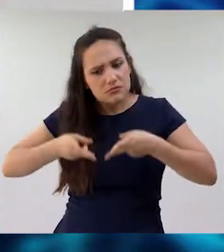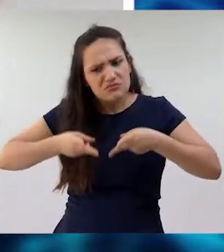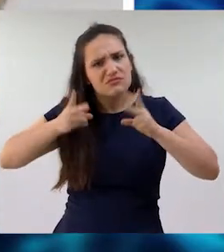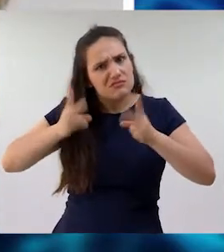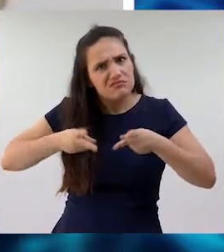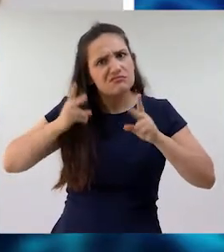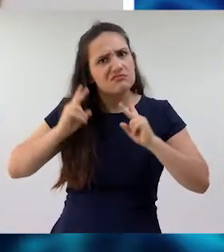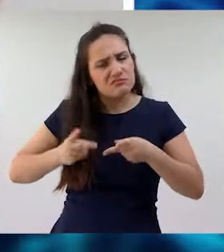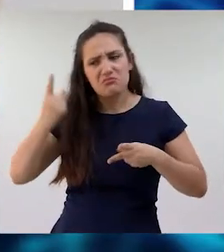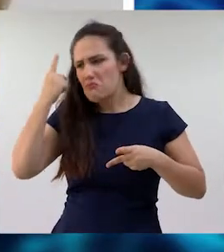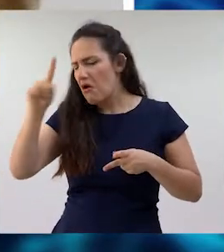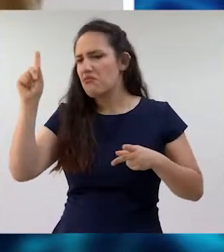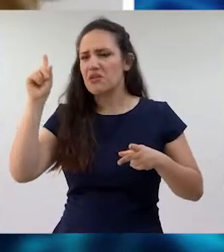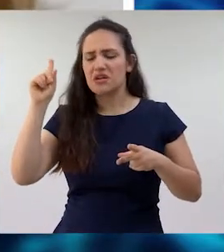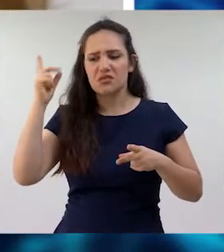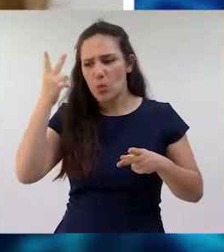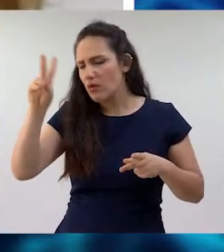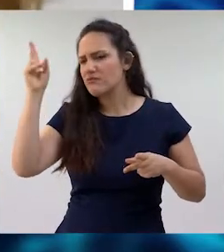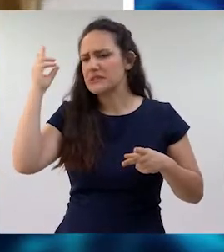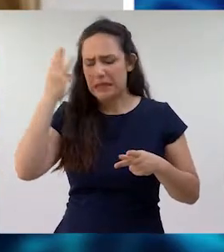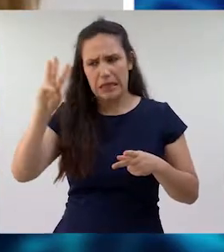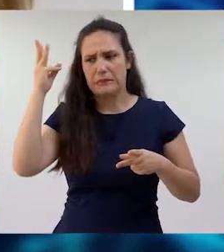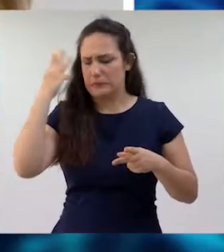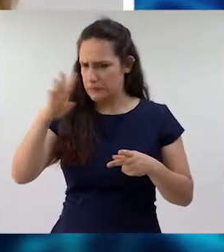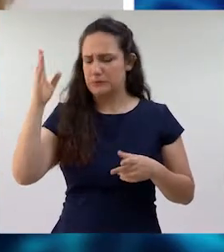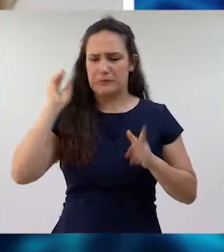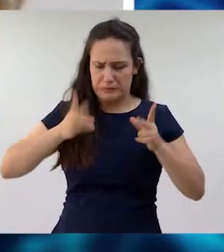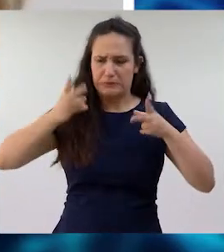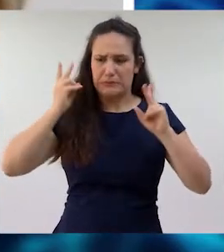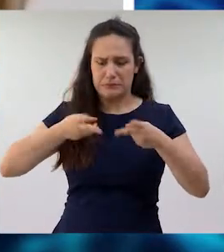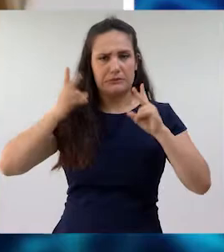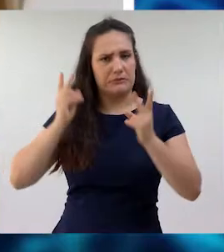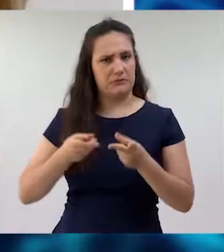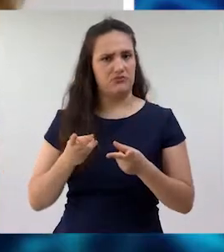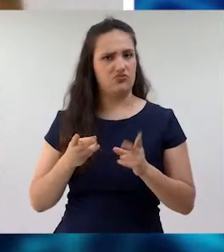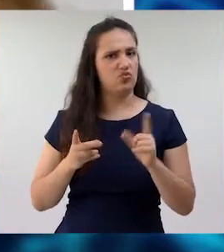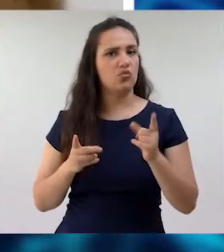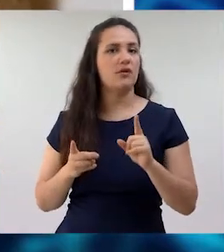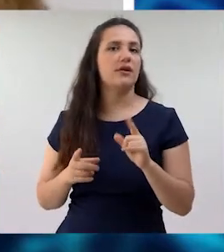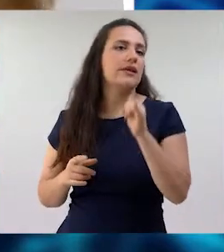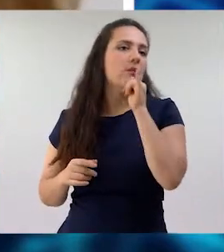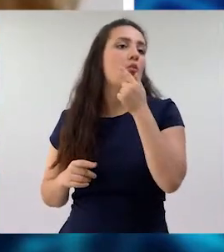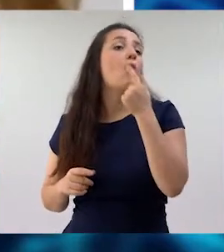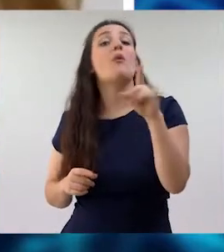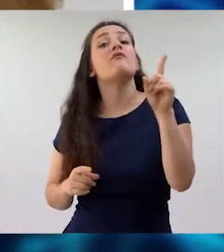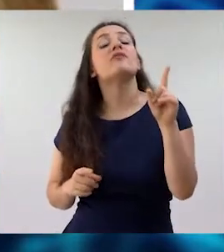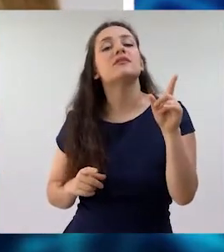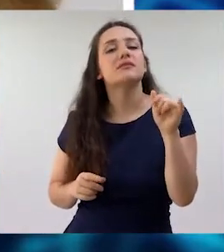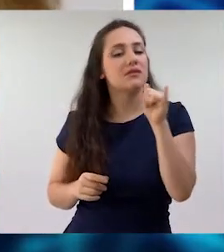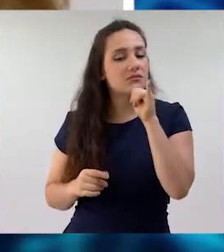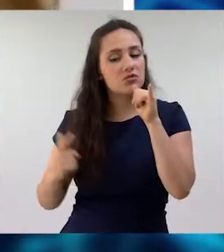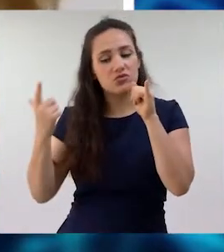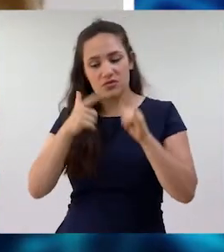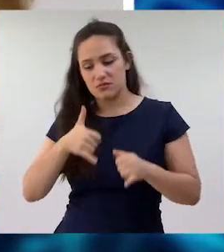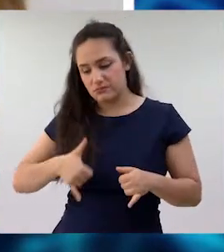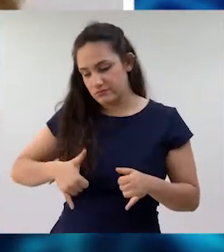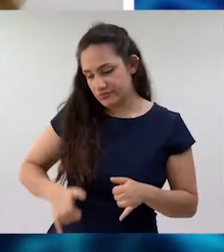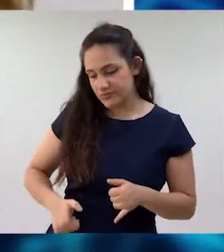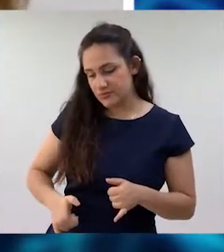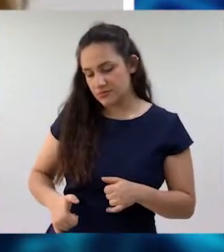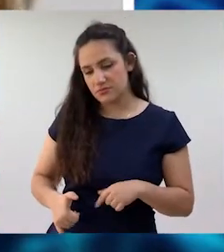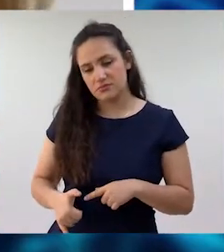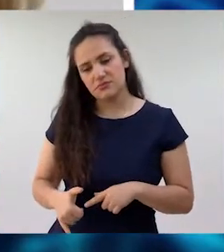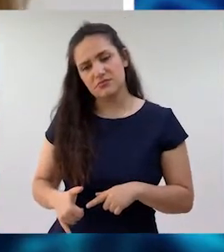com uma frequência maior. Então, não é um simples sangramento, você teve uma constipação, o intestino estava preso, evacuou, as fezes